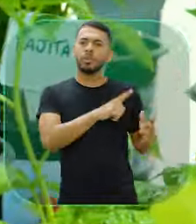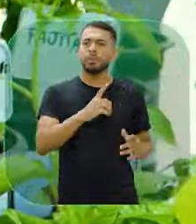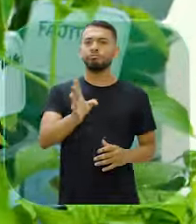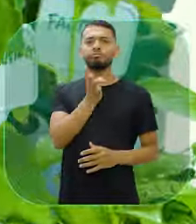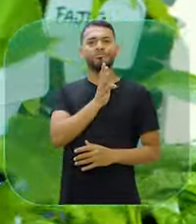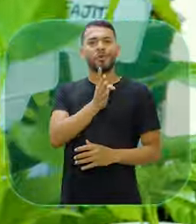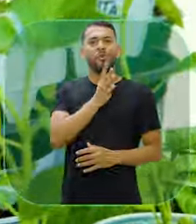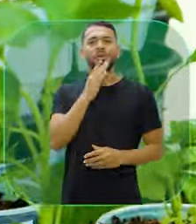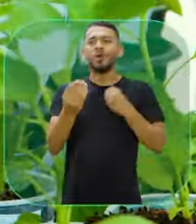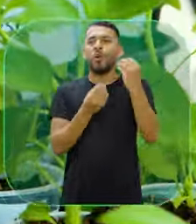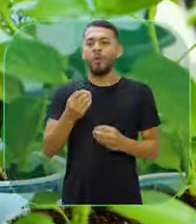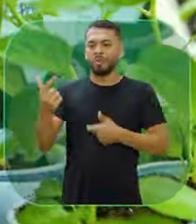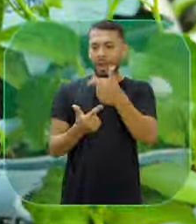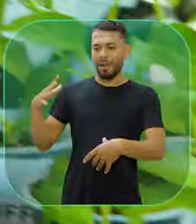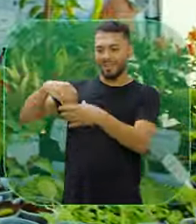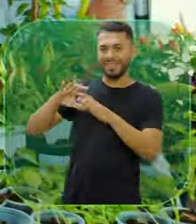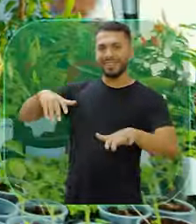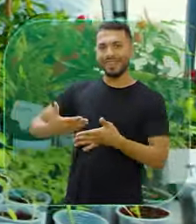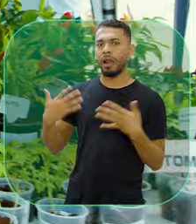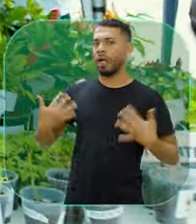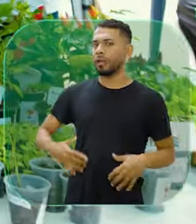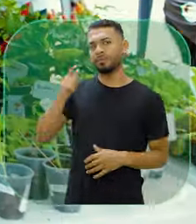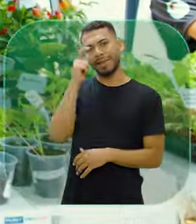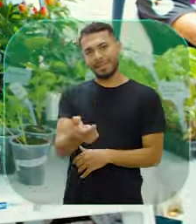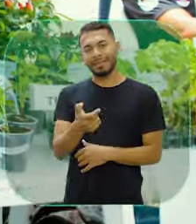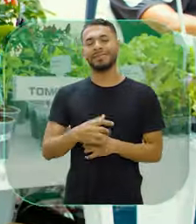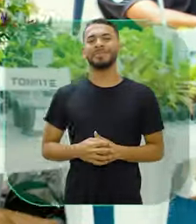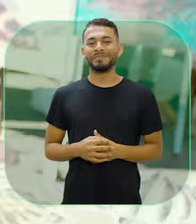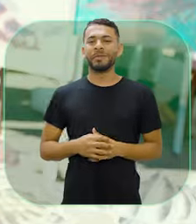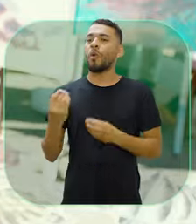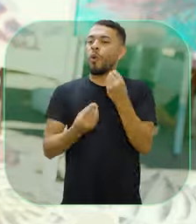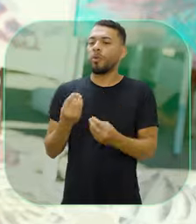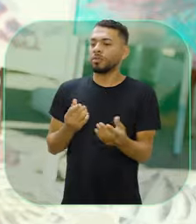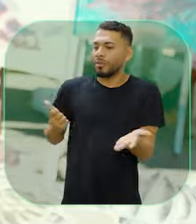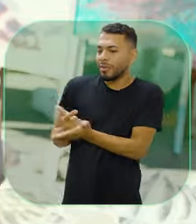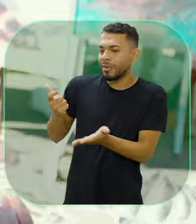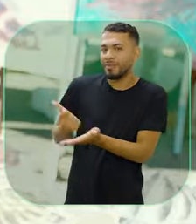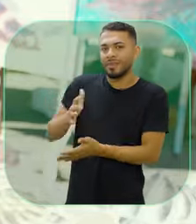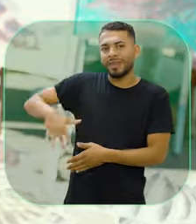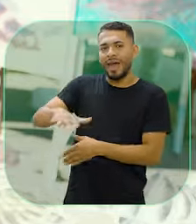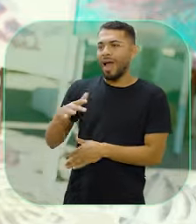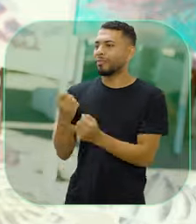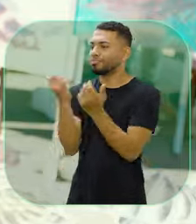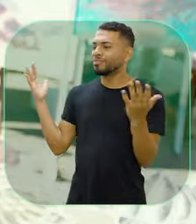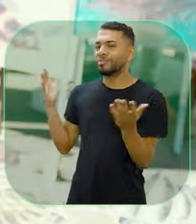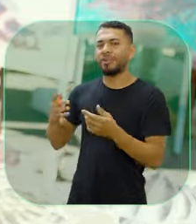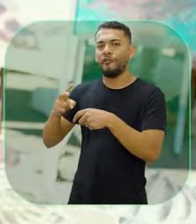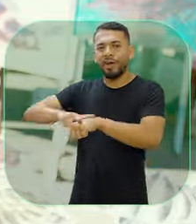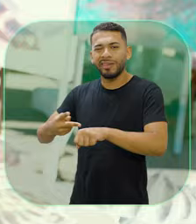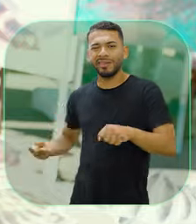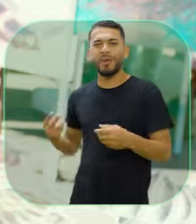casa um pouco da experiência da produtividade escolar. É muito interessante, como consumidor na área de